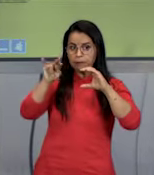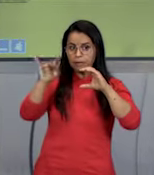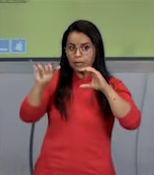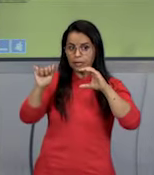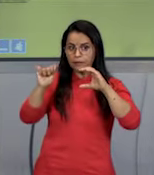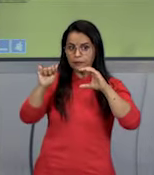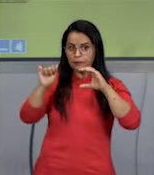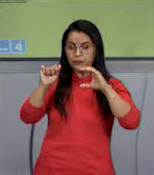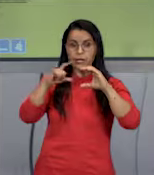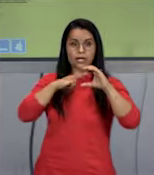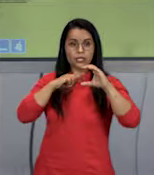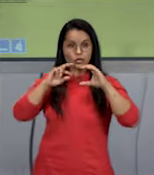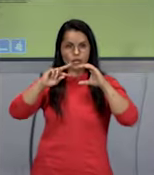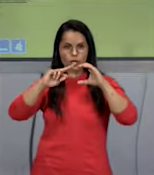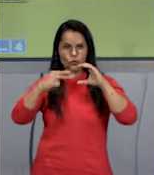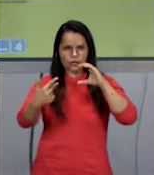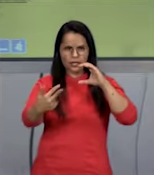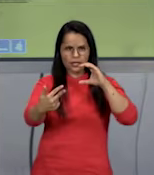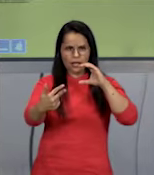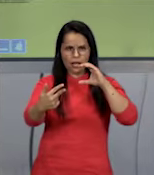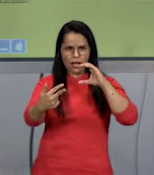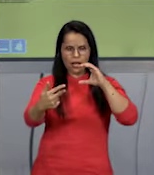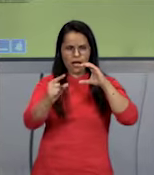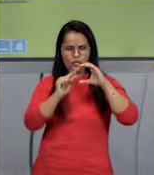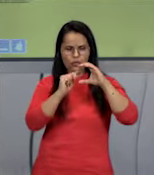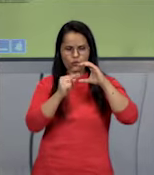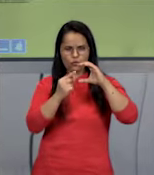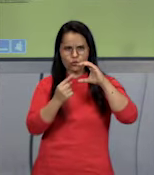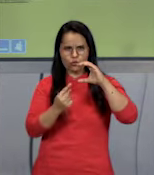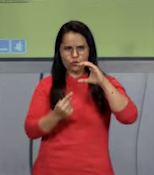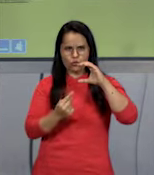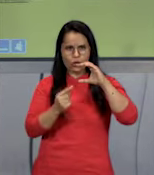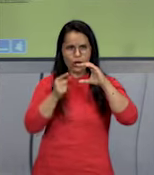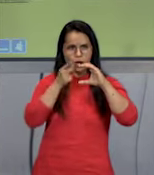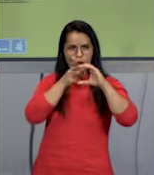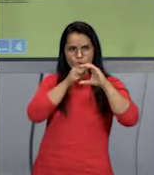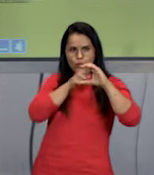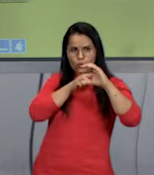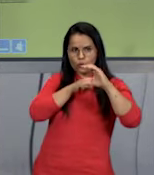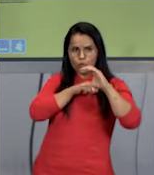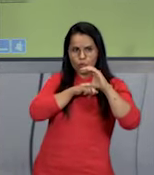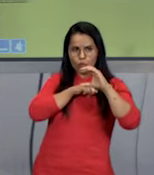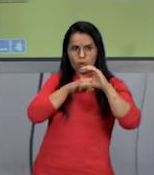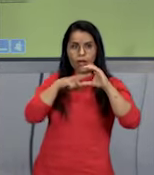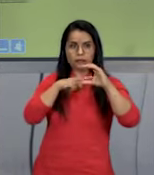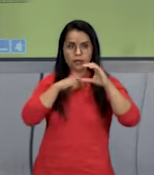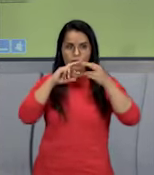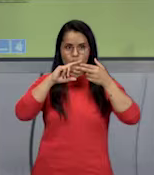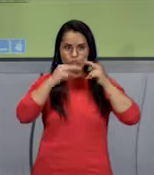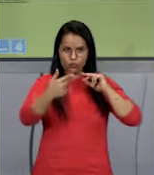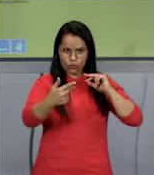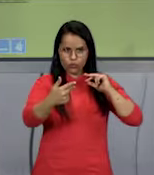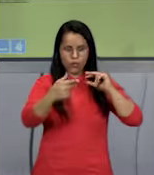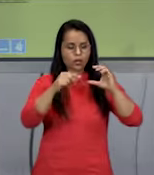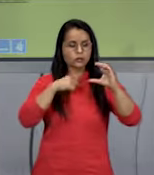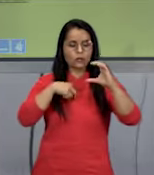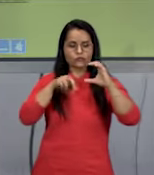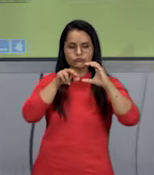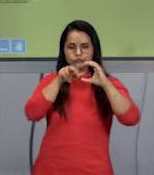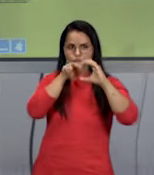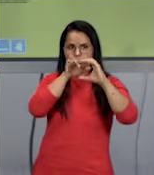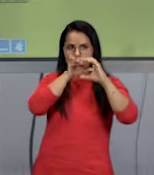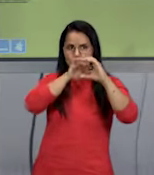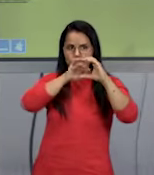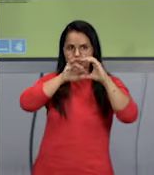molécula, né? Em forma de uma espiral. São dois espirais, um enrolado no outro. Esses espirais vão estar